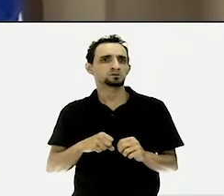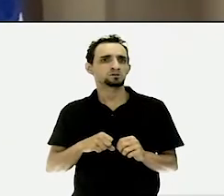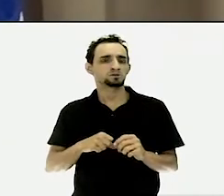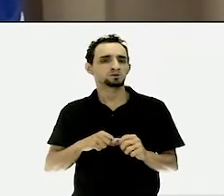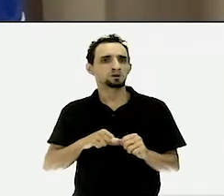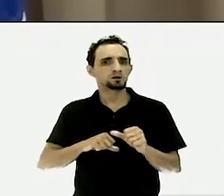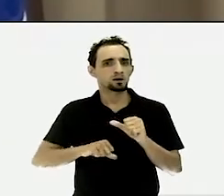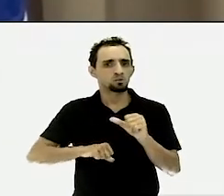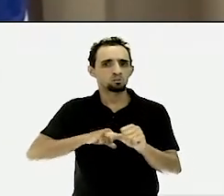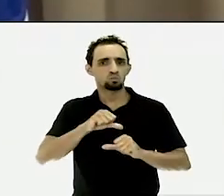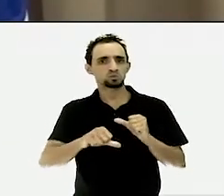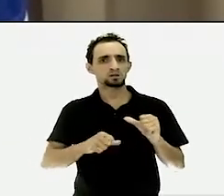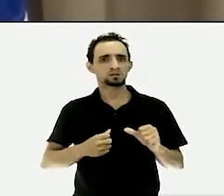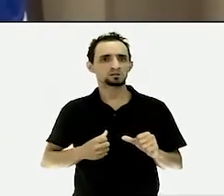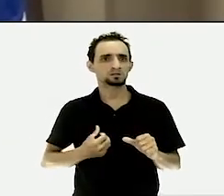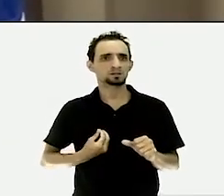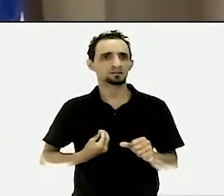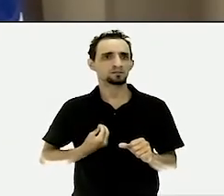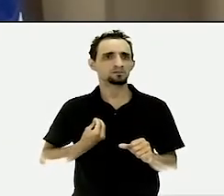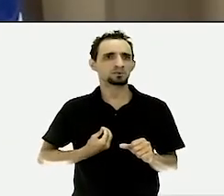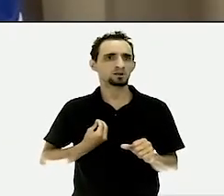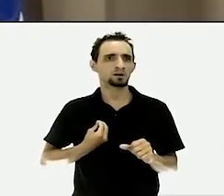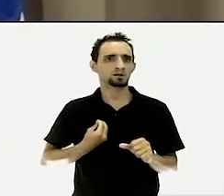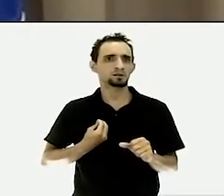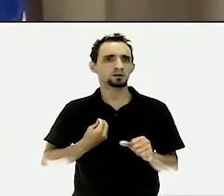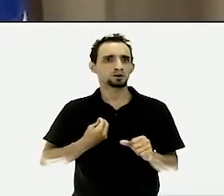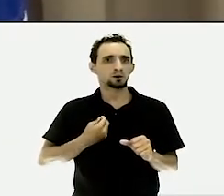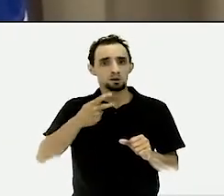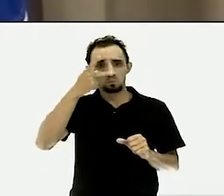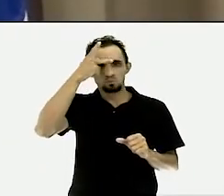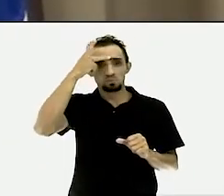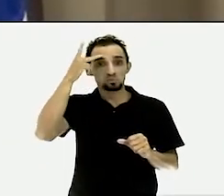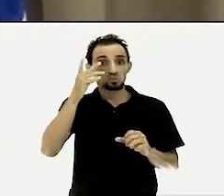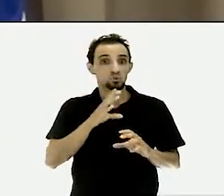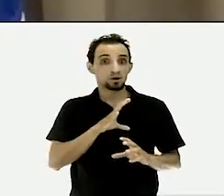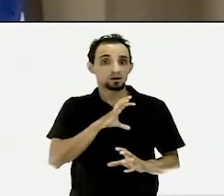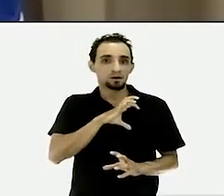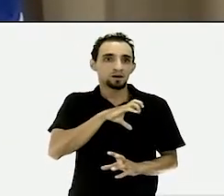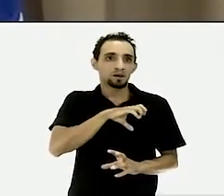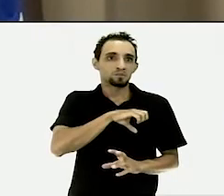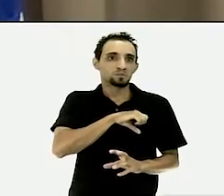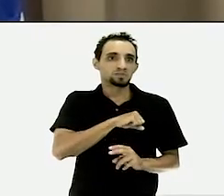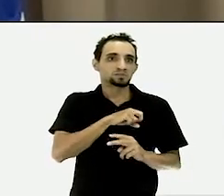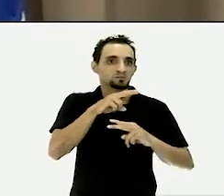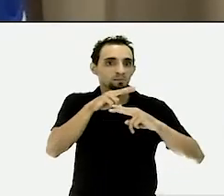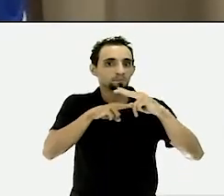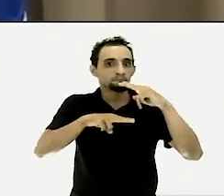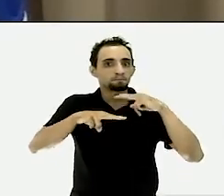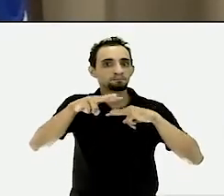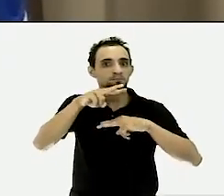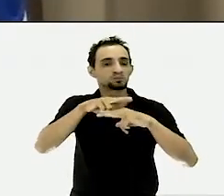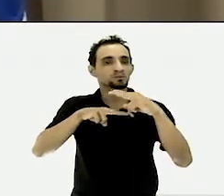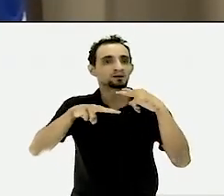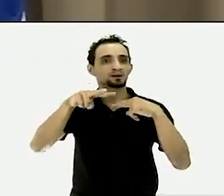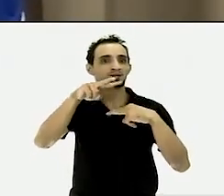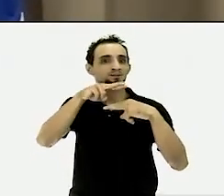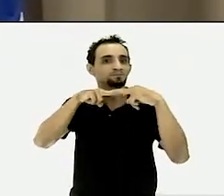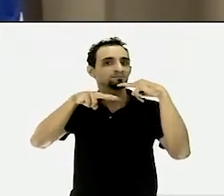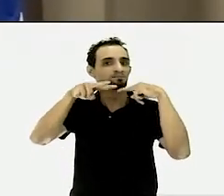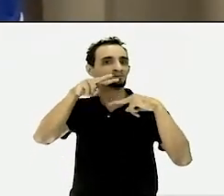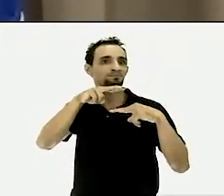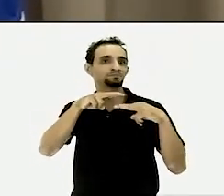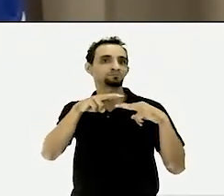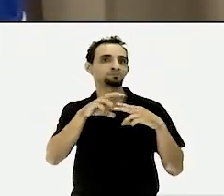da pessoa. E às vezes a pessoa apaixonada, a paixão é loucura. Na loucura da paixão, né, que é diferente do